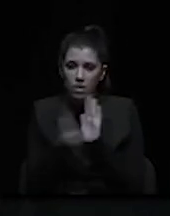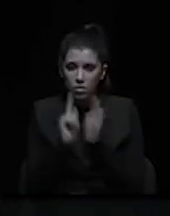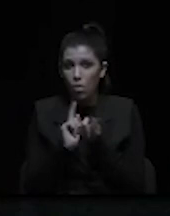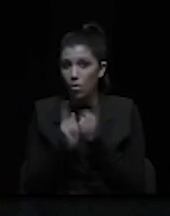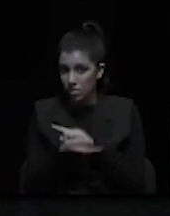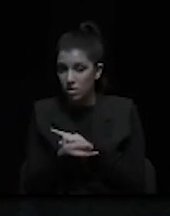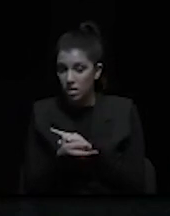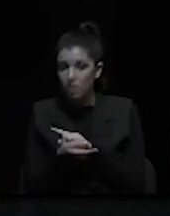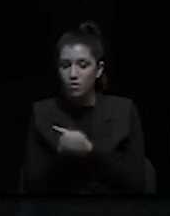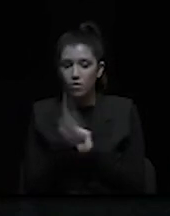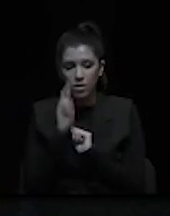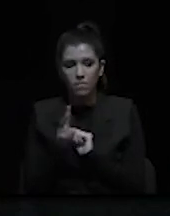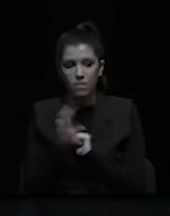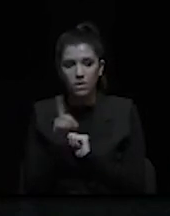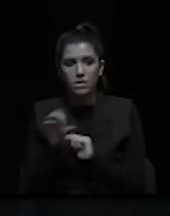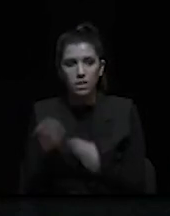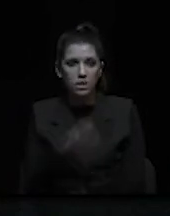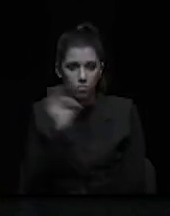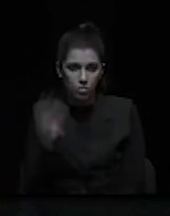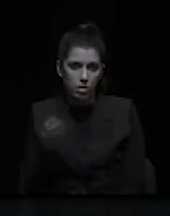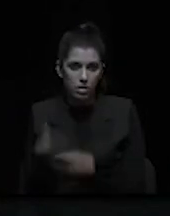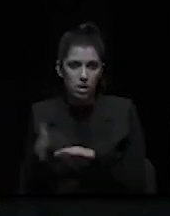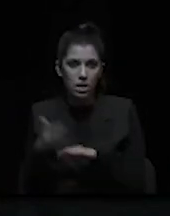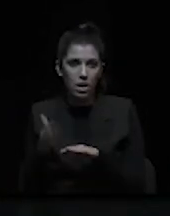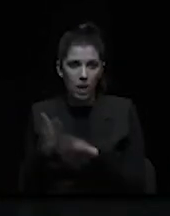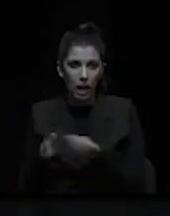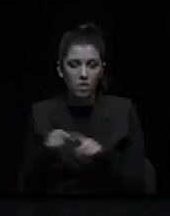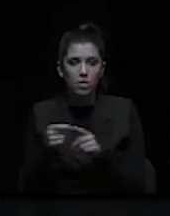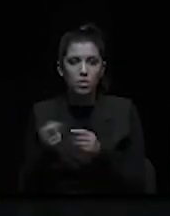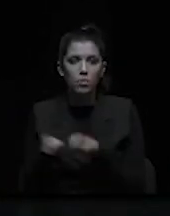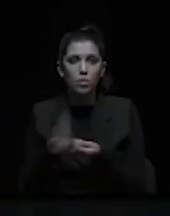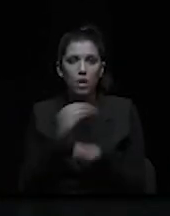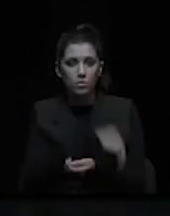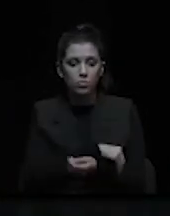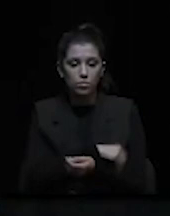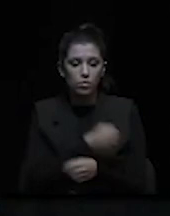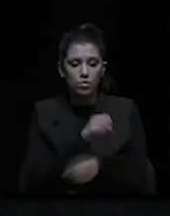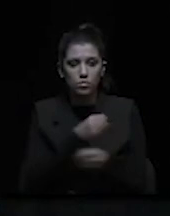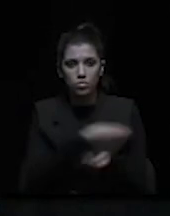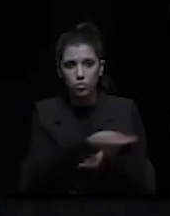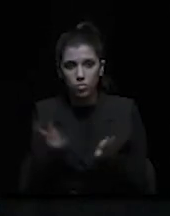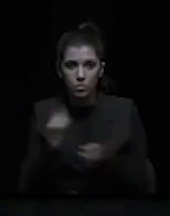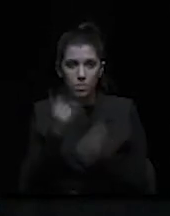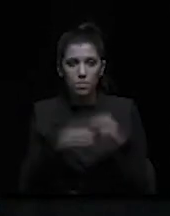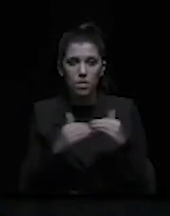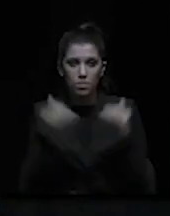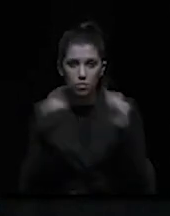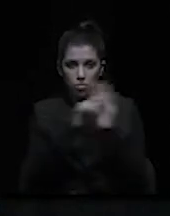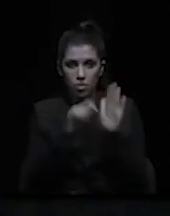contrário. Olhando agora para os 60% que restam, de acordo com a distribuição de rendimento no município, os primeiros escalões, que